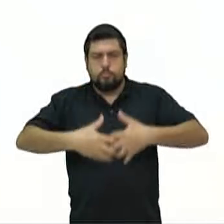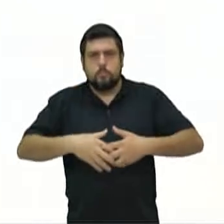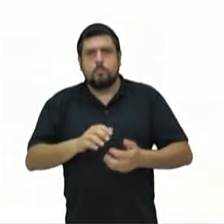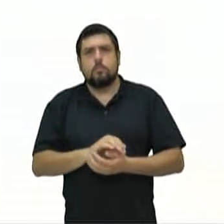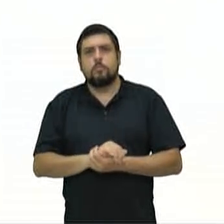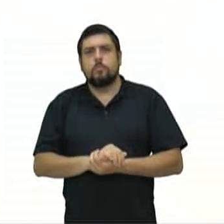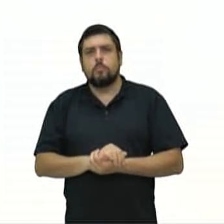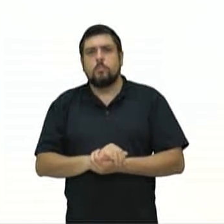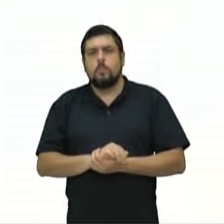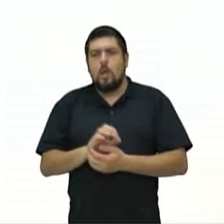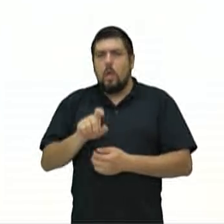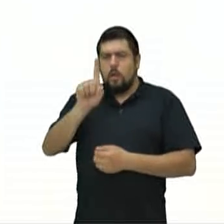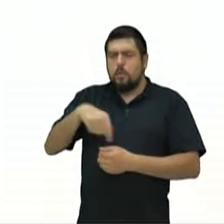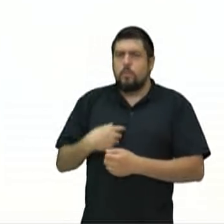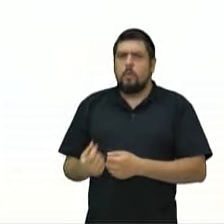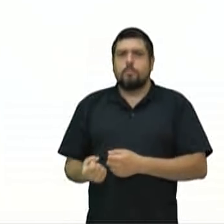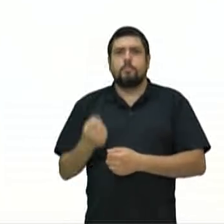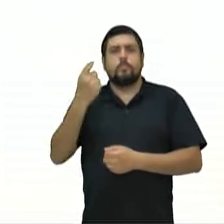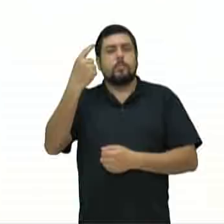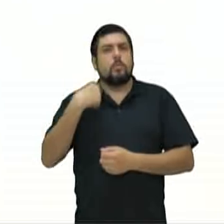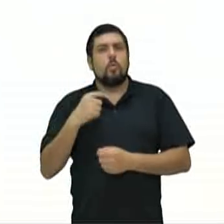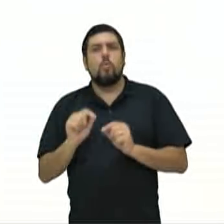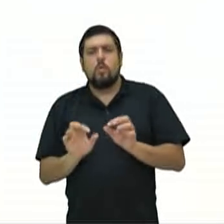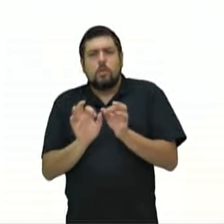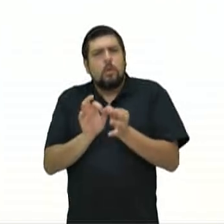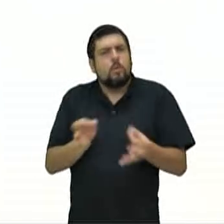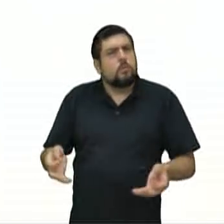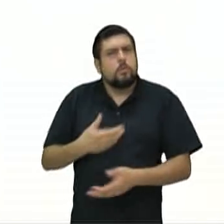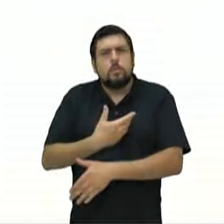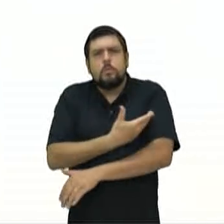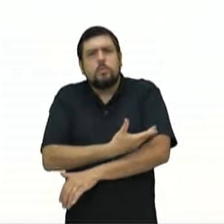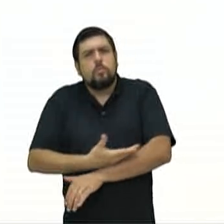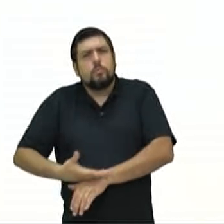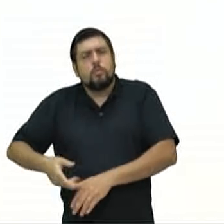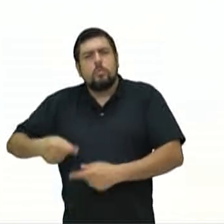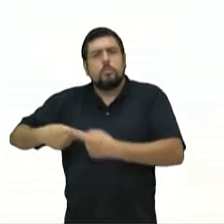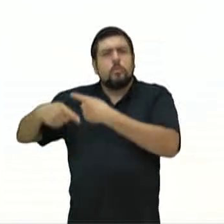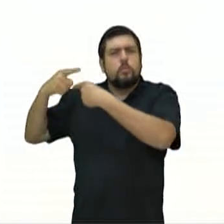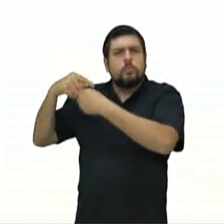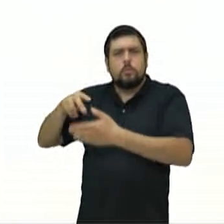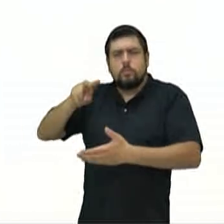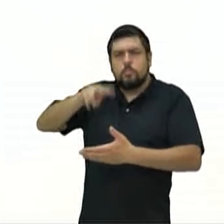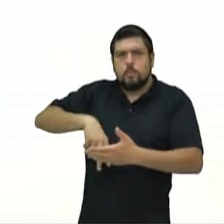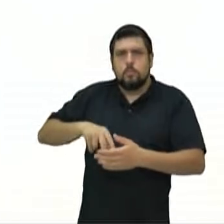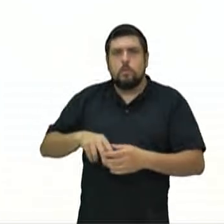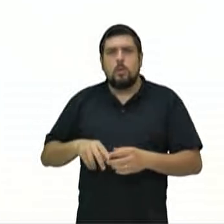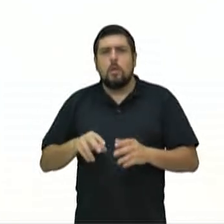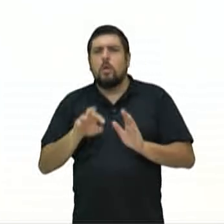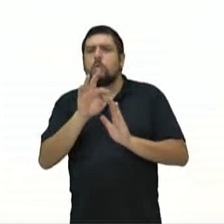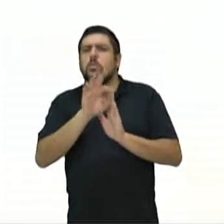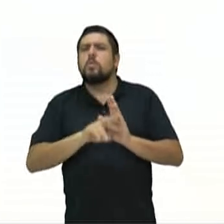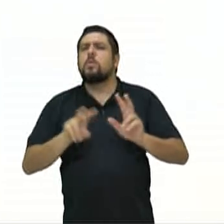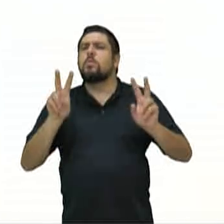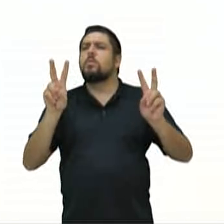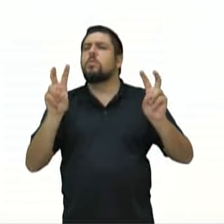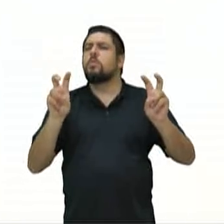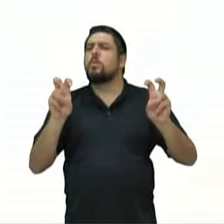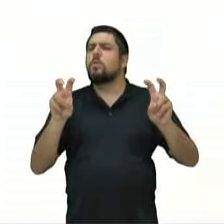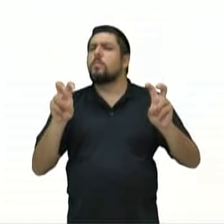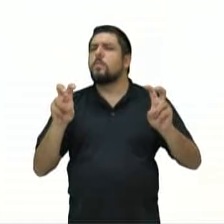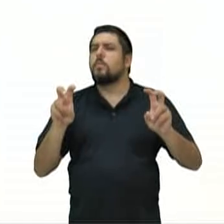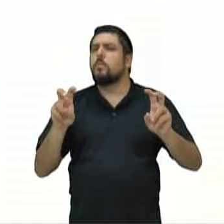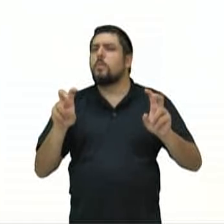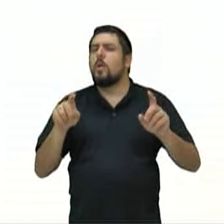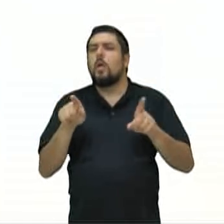É surpreendente o alcance que este simples e ancestral hábito pode ter. Qual é a temática do texto? Eu falei para vocês. Qual é a